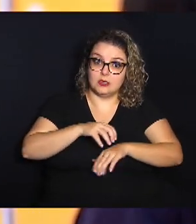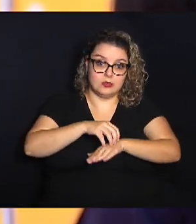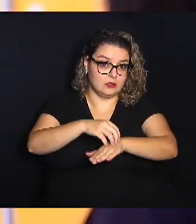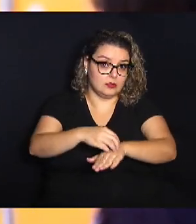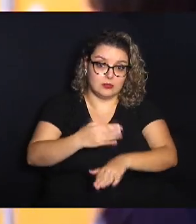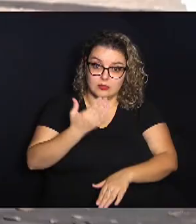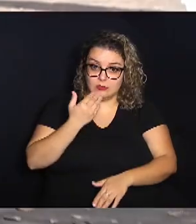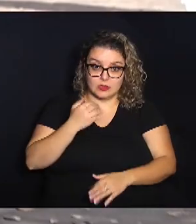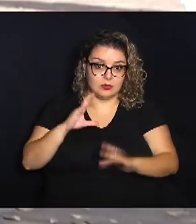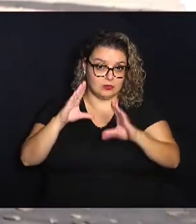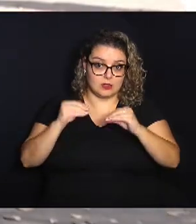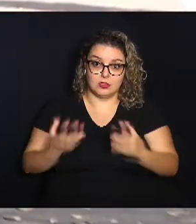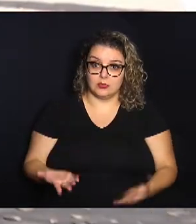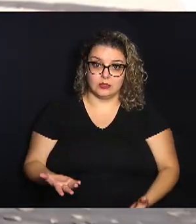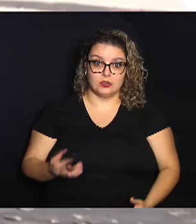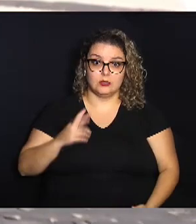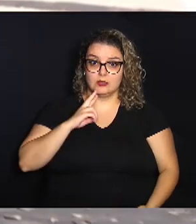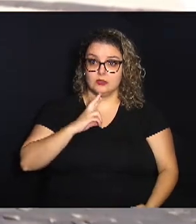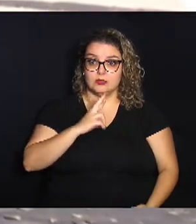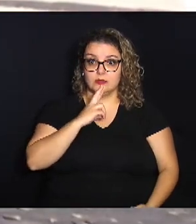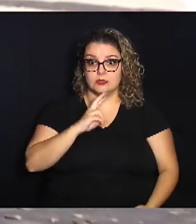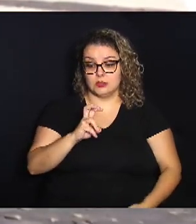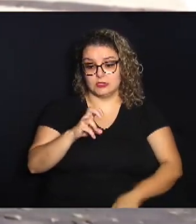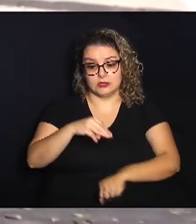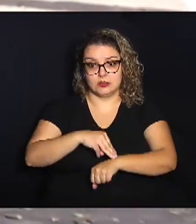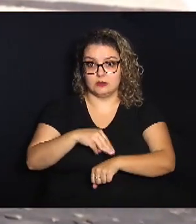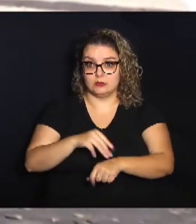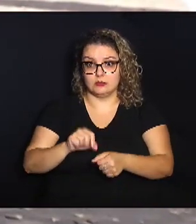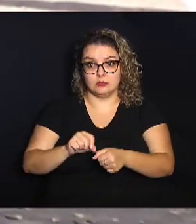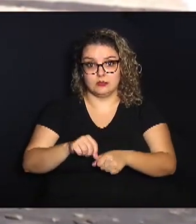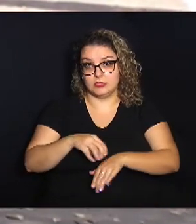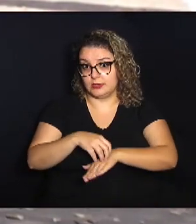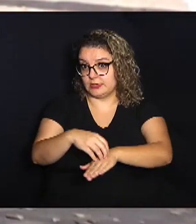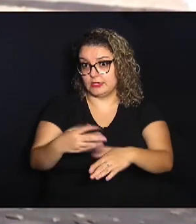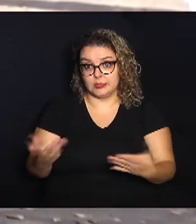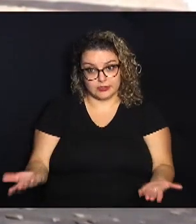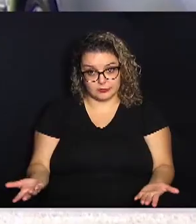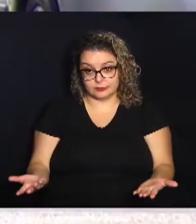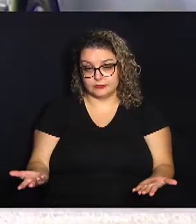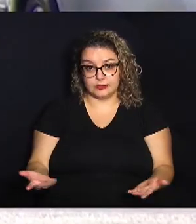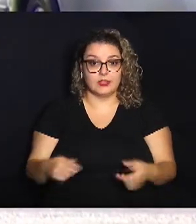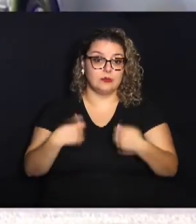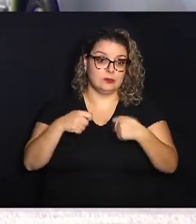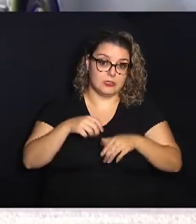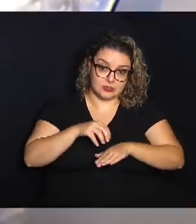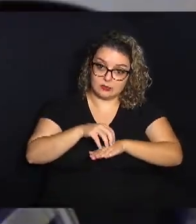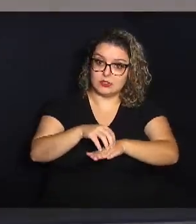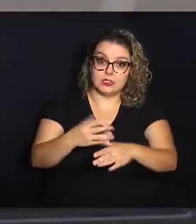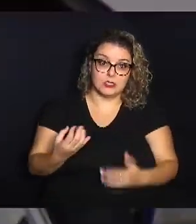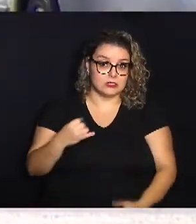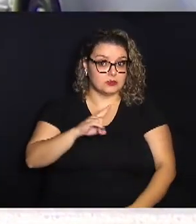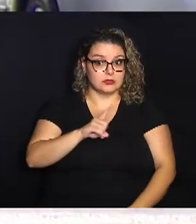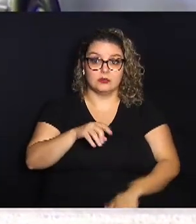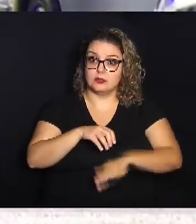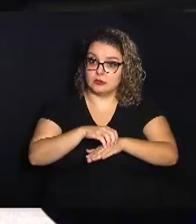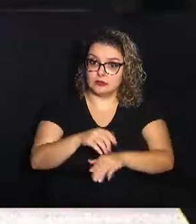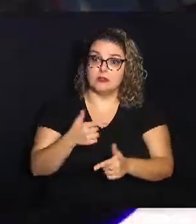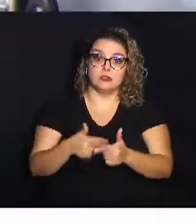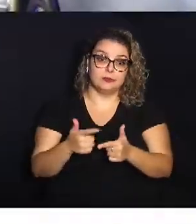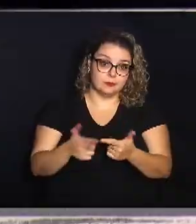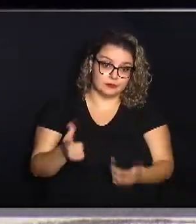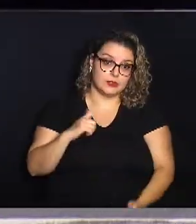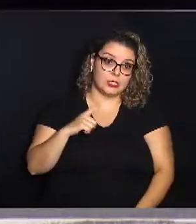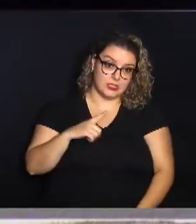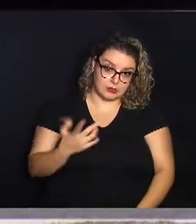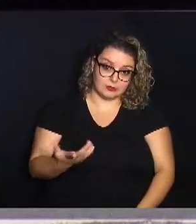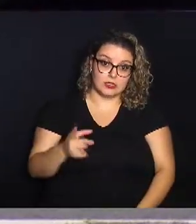de noite e o restaurante dá 5 minutos para ele fazer a entrega. E ele tem que entregar, se ele não entregar, ele vai ter problema. Então é